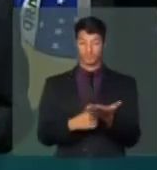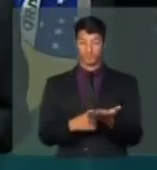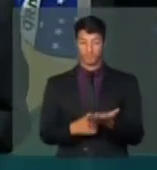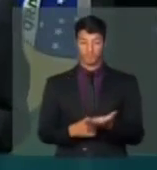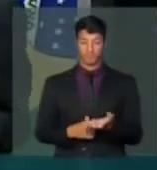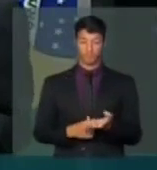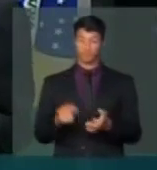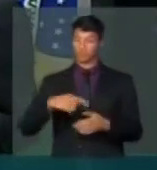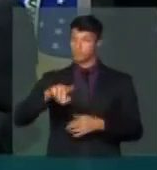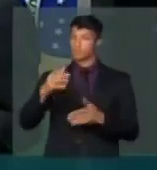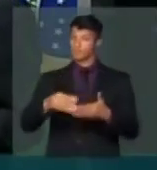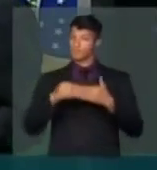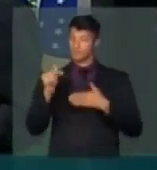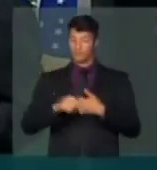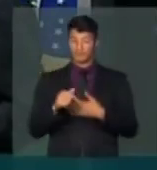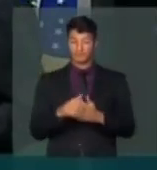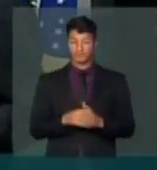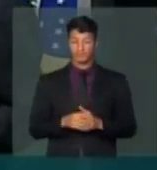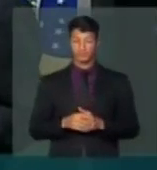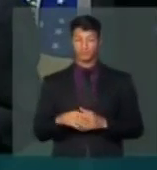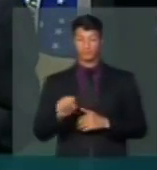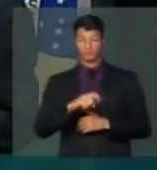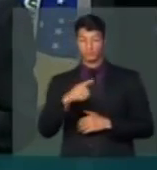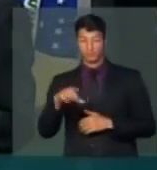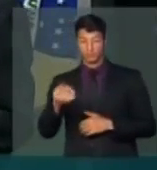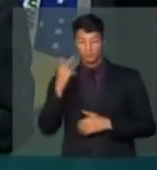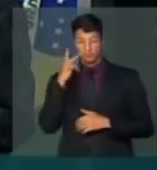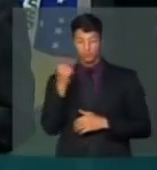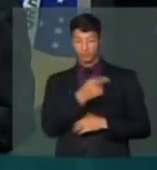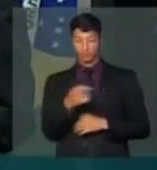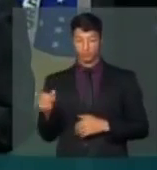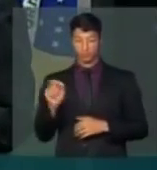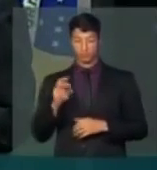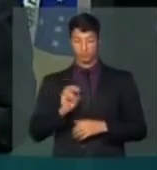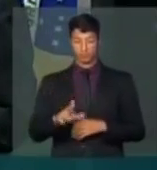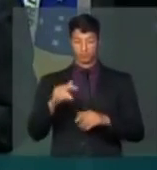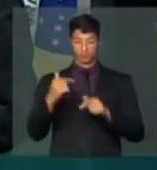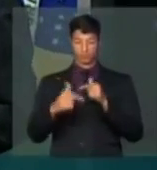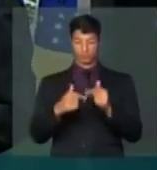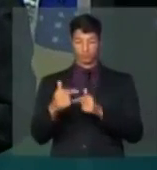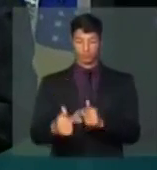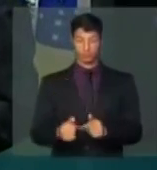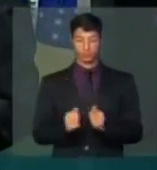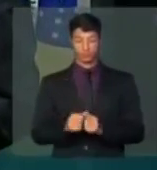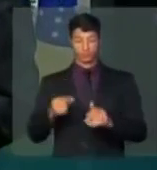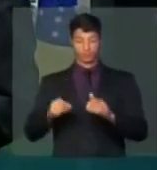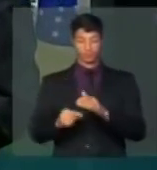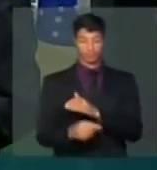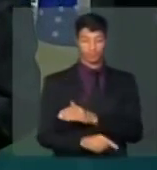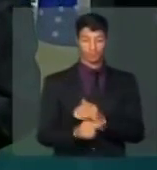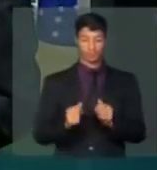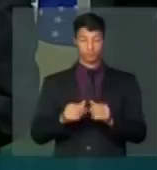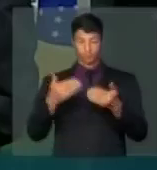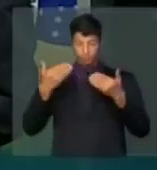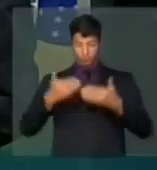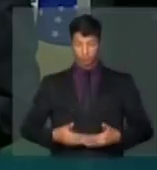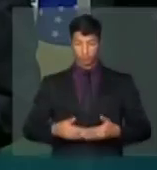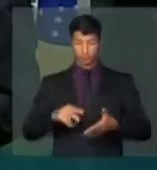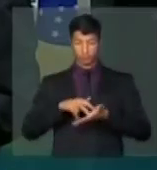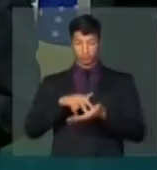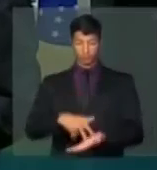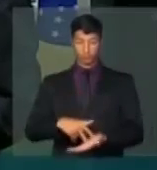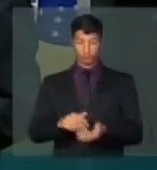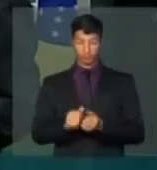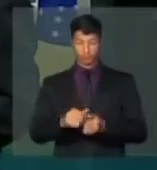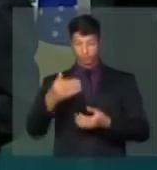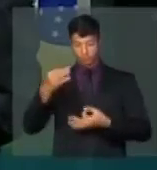compromisso. Foram eles que me trouxeram para cá, e são para eles que eu vou trabalhar com intensidade, com postura, com firmeza